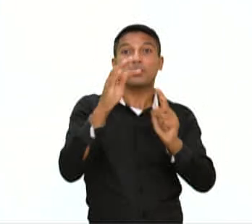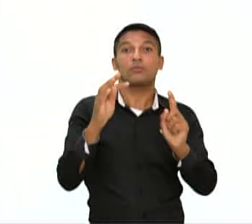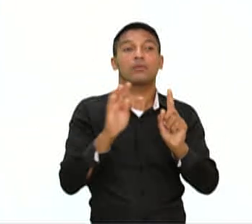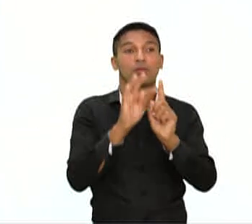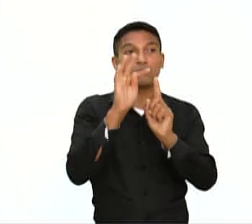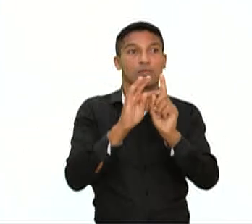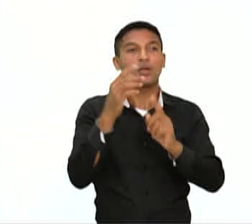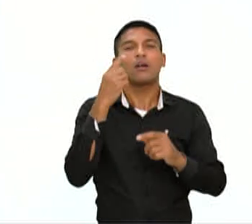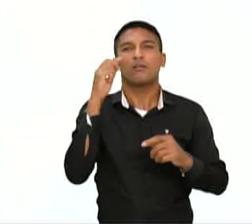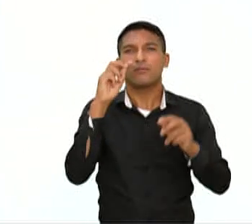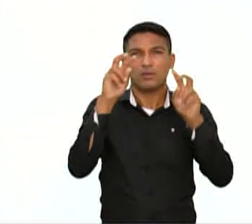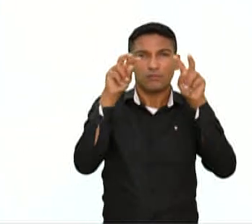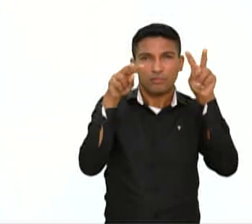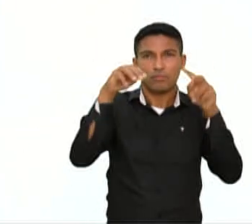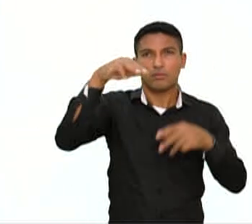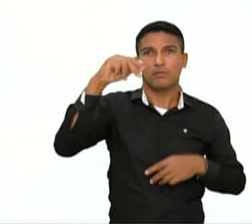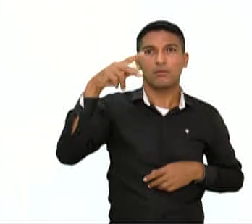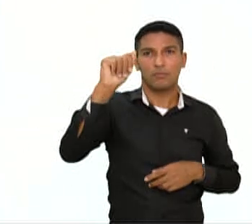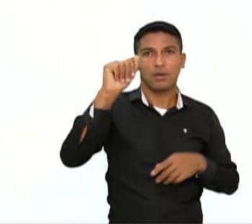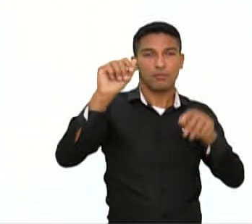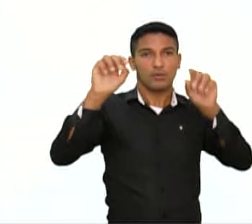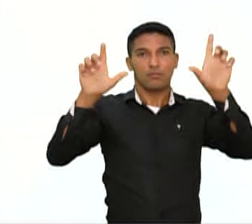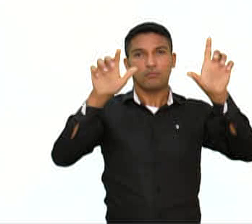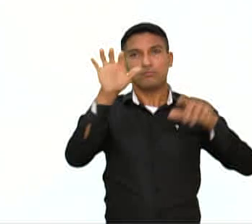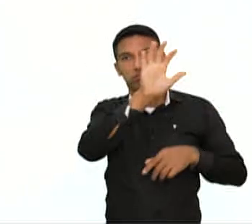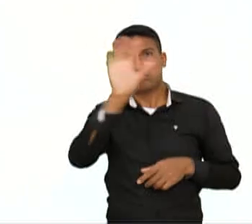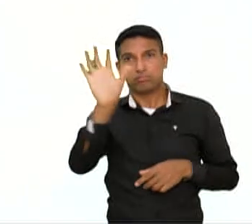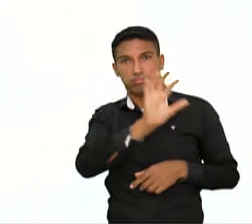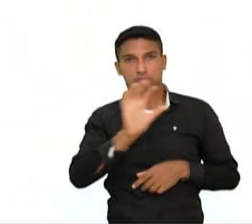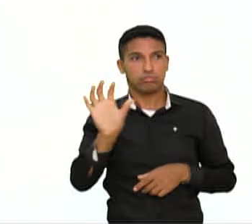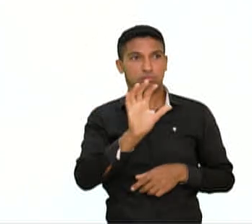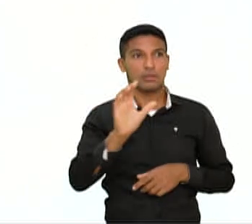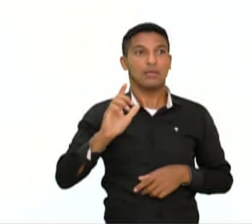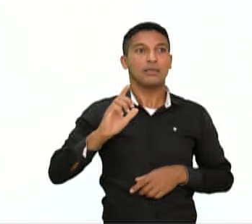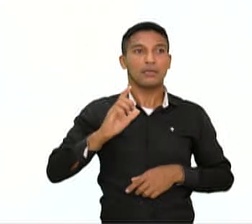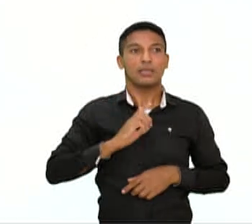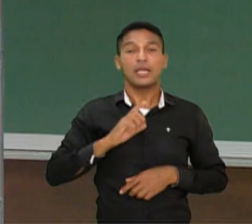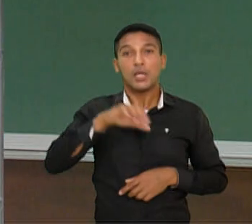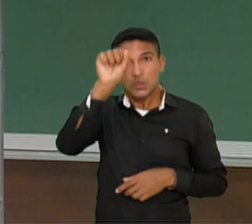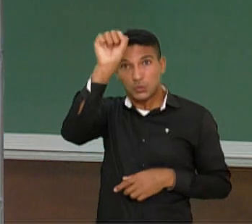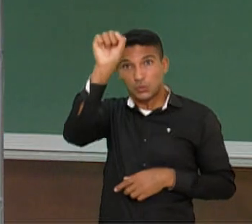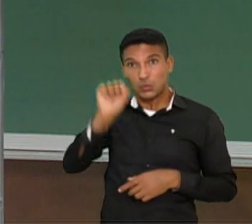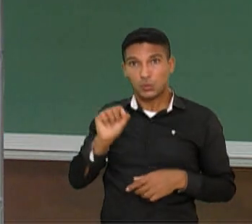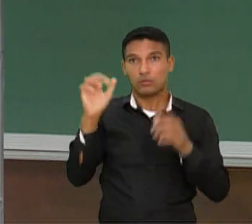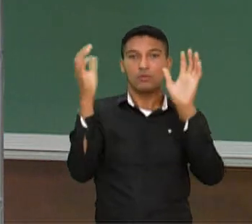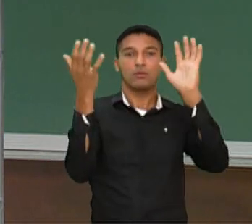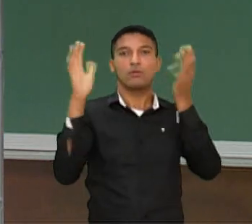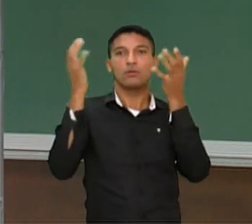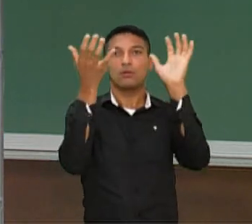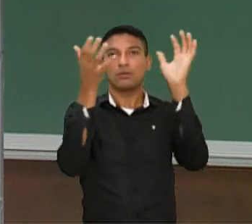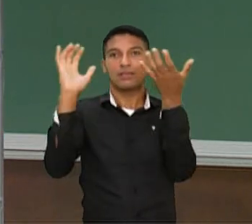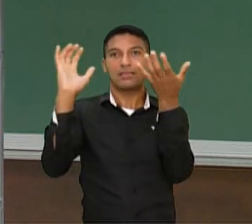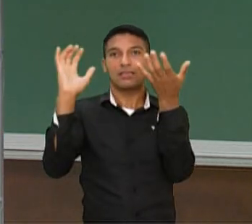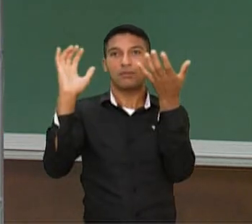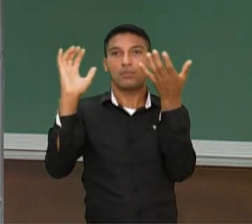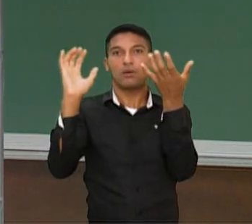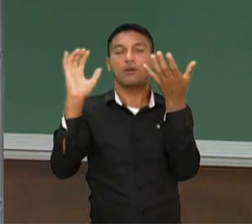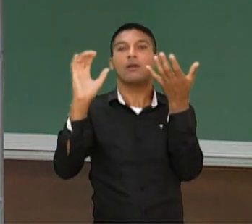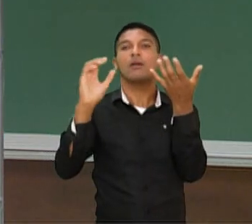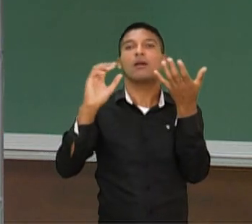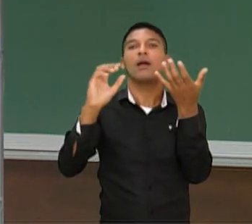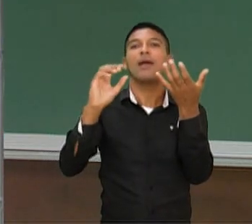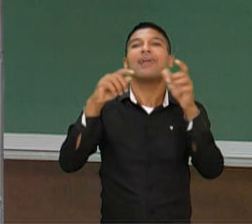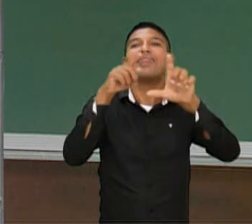aqui, a gente percebe que existe uma concentração grande na região sul de um clima que começa com C. Então, este C,